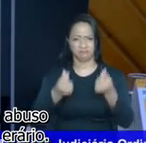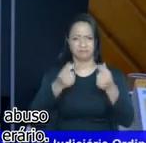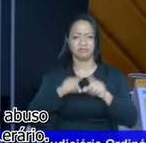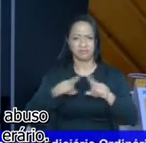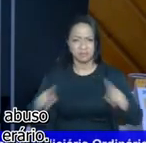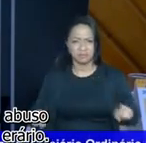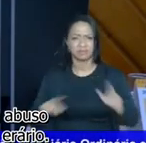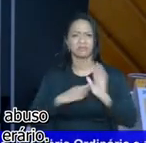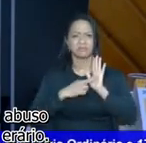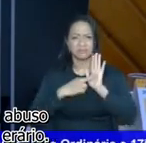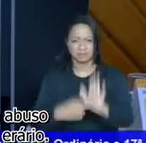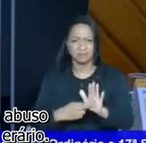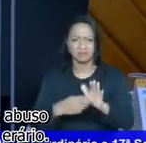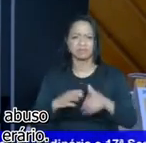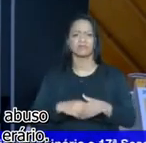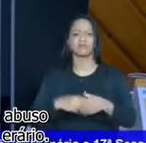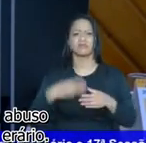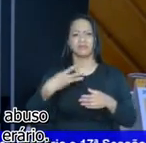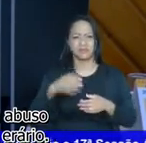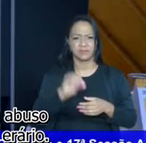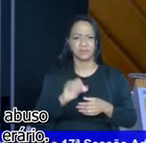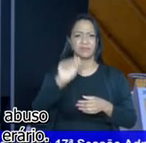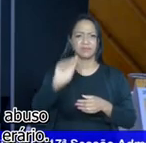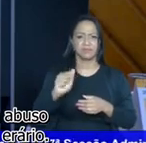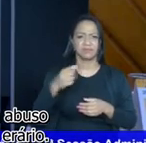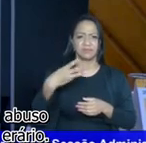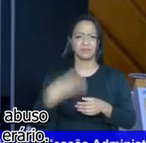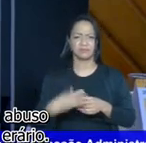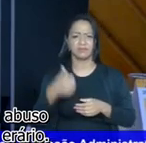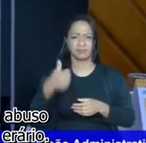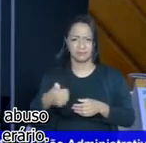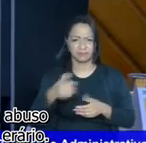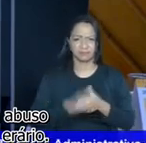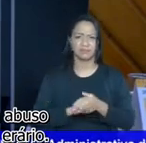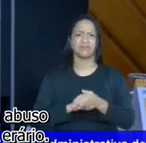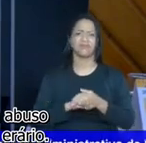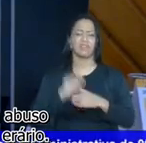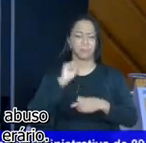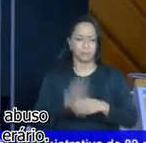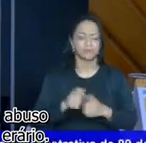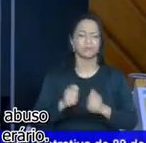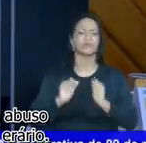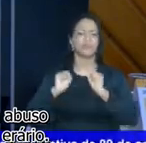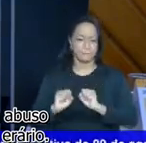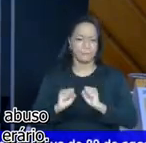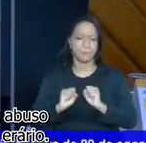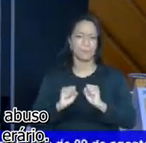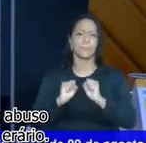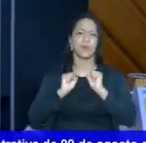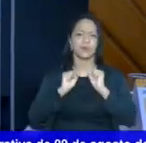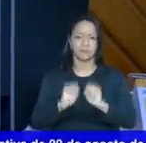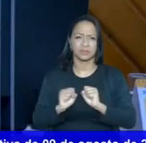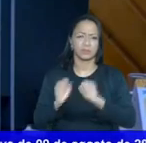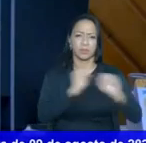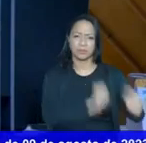uma representação por 30A, por 41A, um abuso de poder político econômico, elas não vão ressarcir o